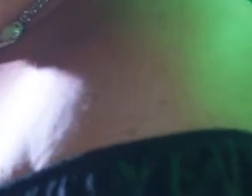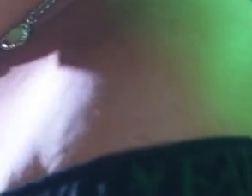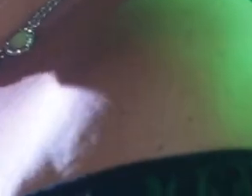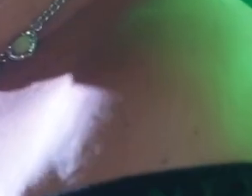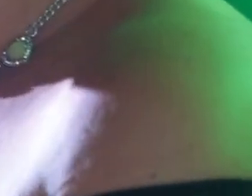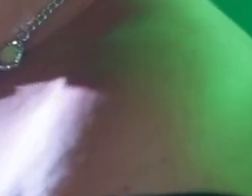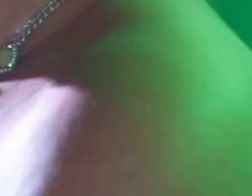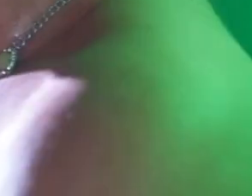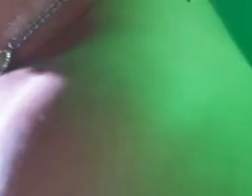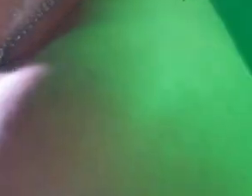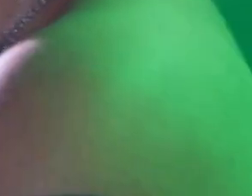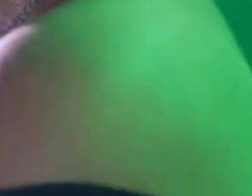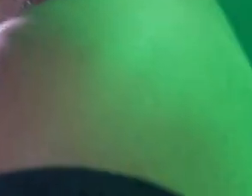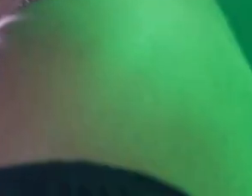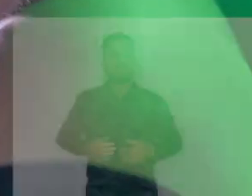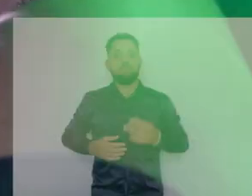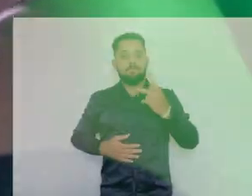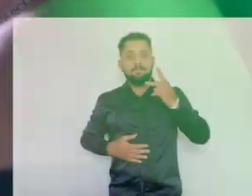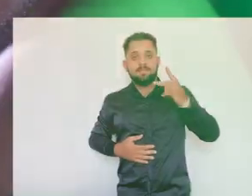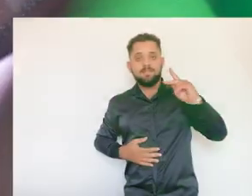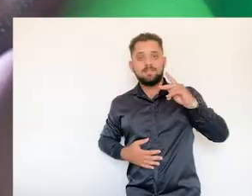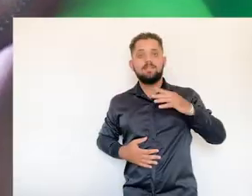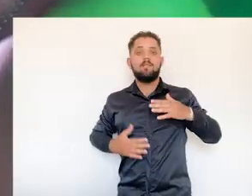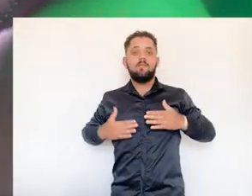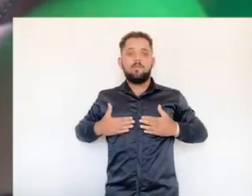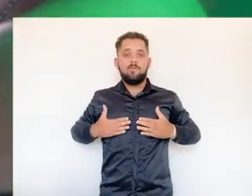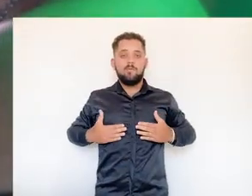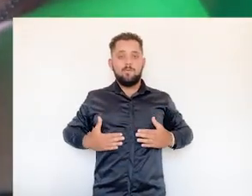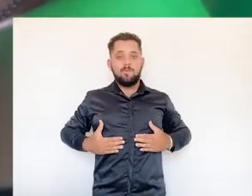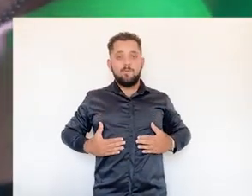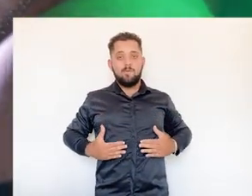Decifrar as entrelinhas do seu corpo,